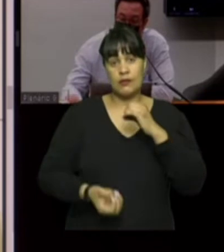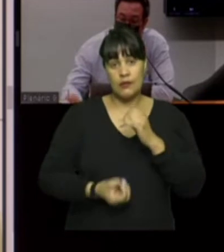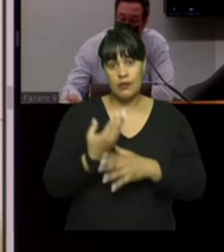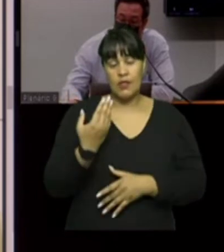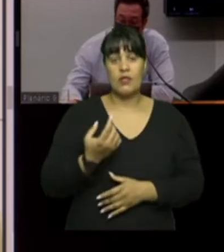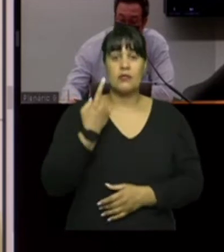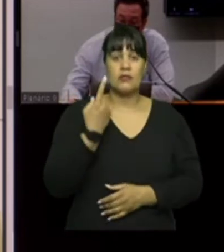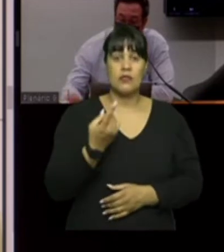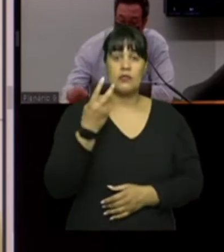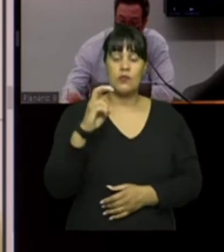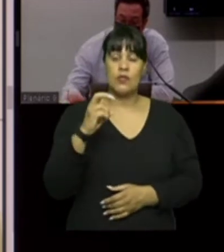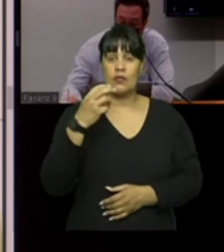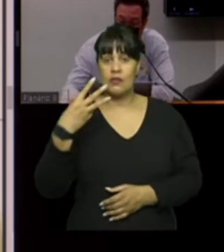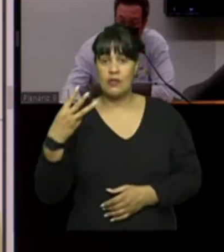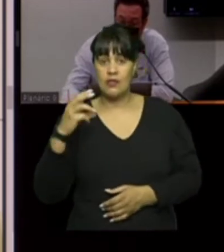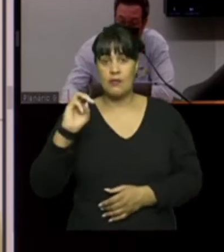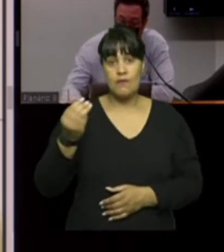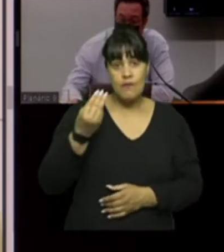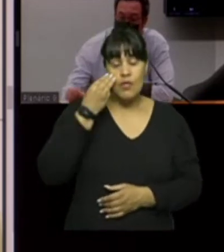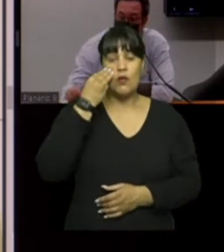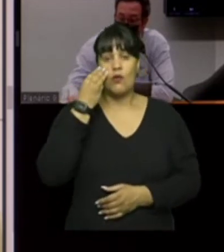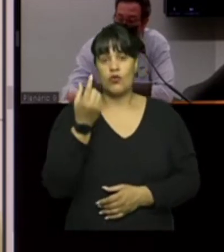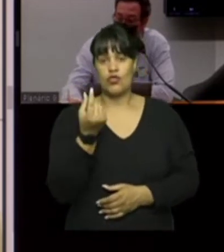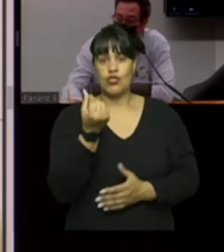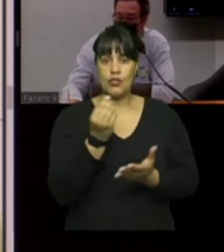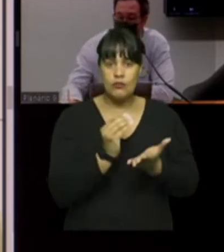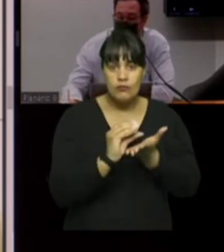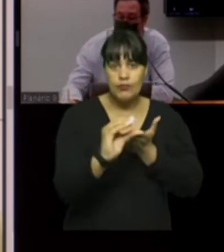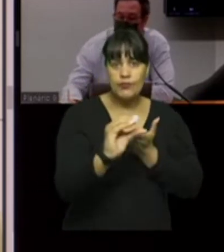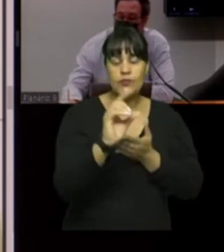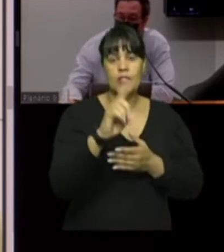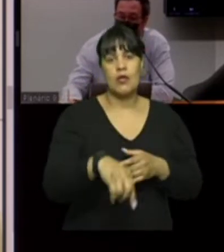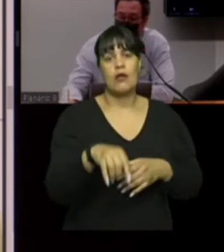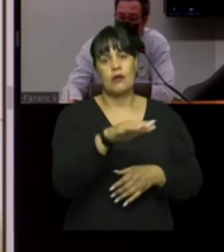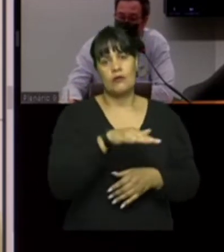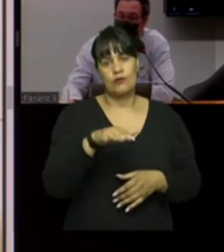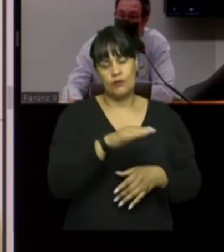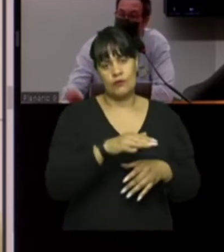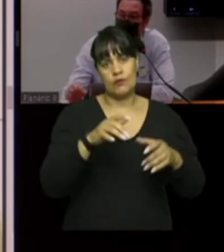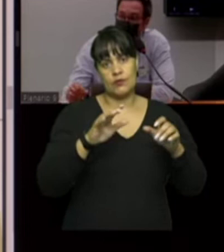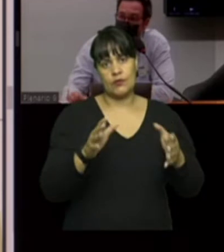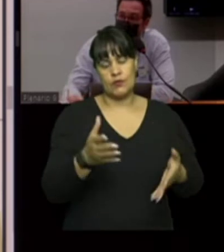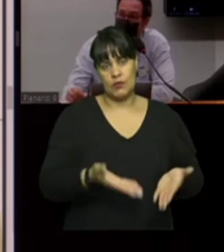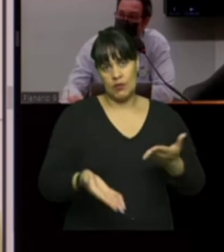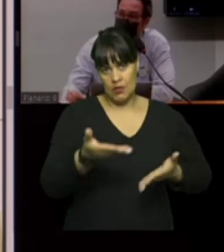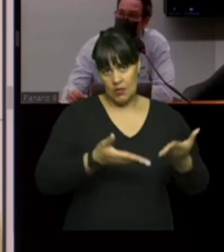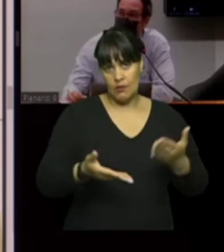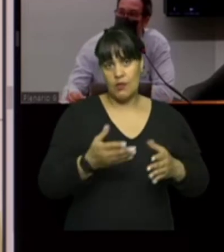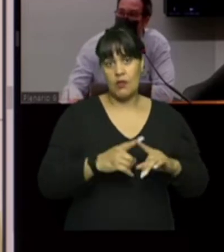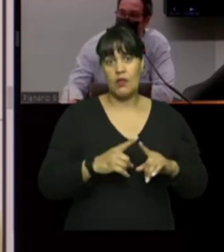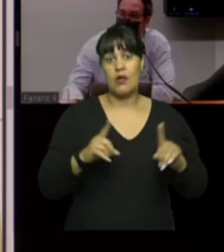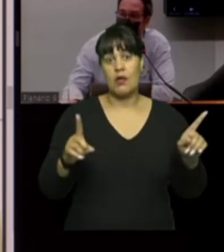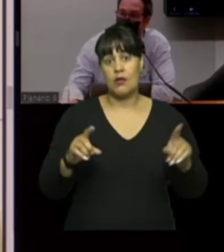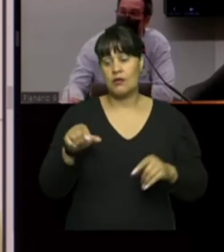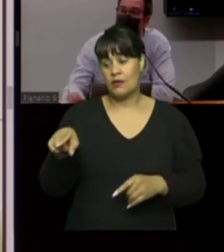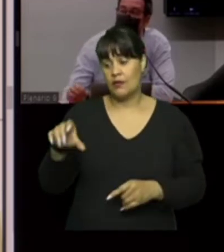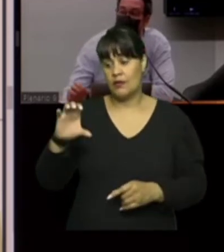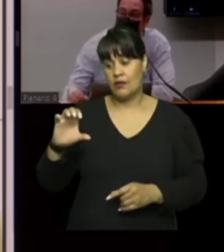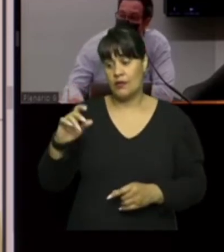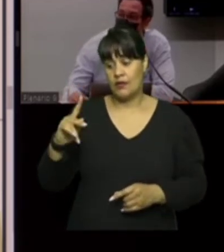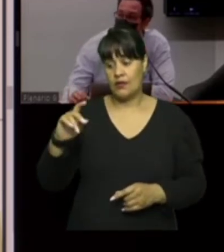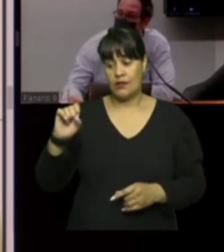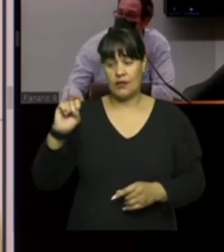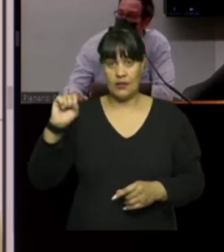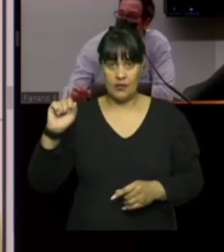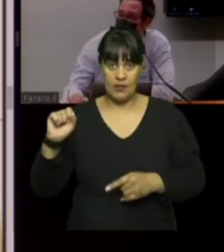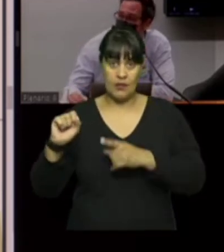e 300 milhões, respectivamente, investido em comunidades terapêuticas no Brasil. Enquanto a rede de atenção psicossocial, os CAPs,